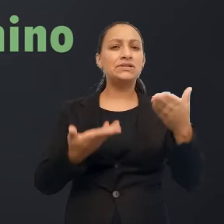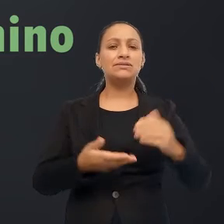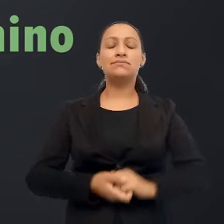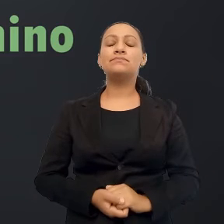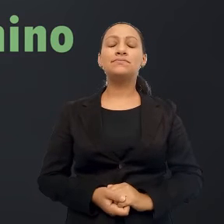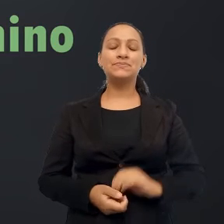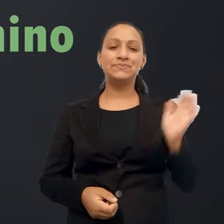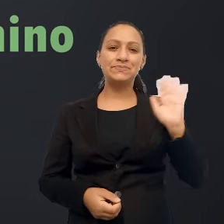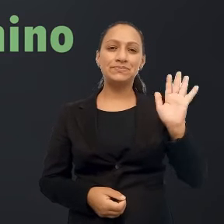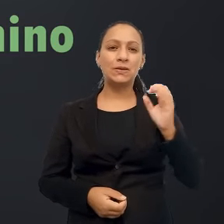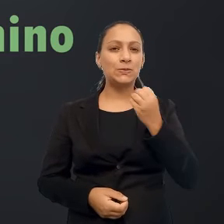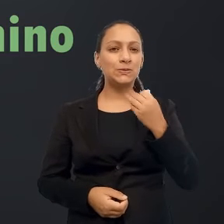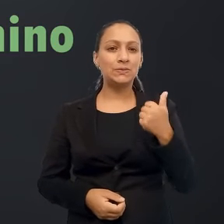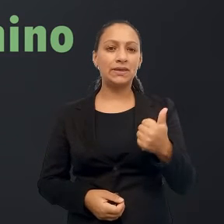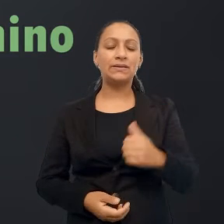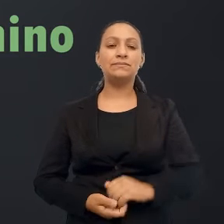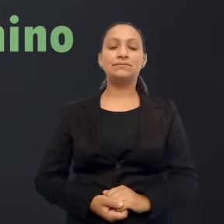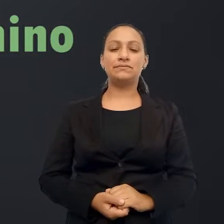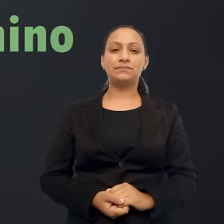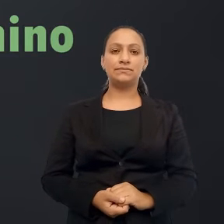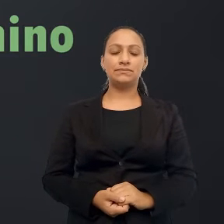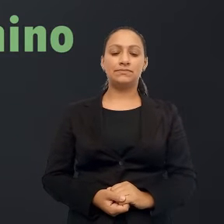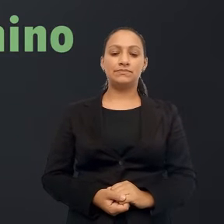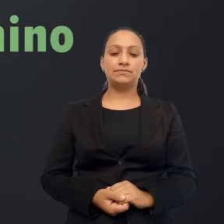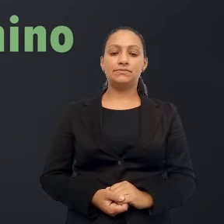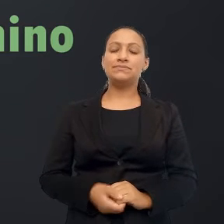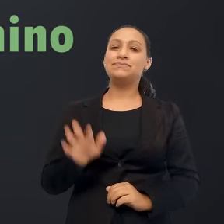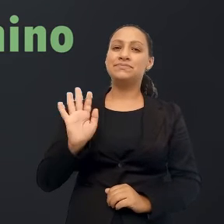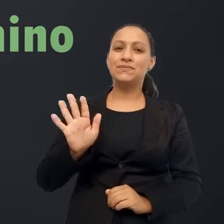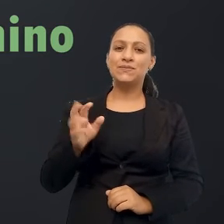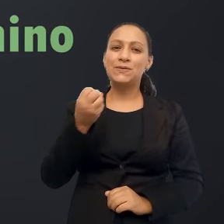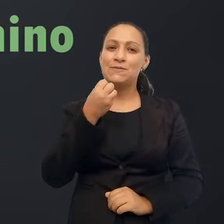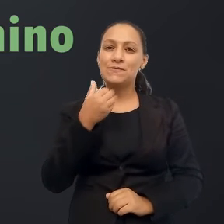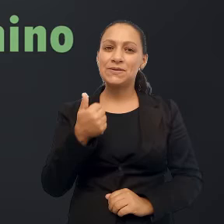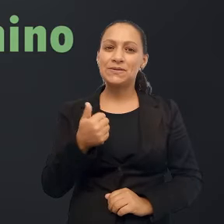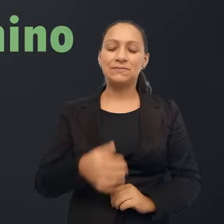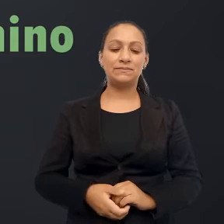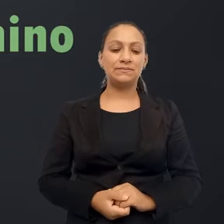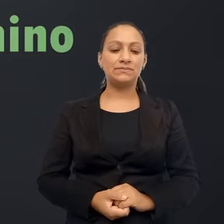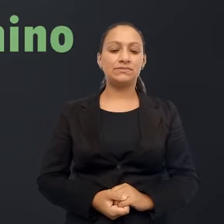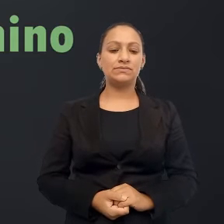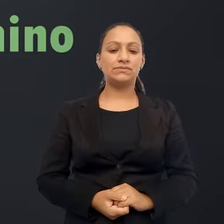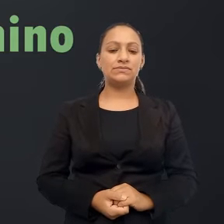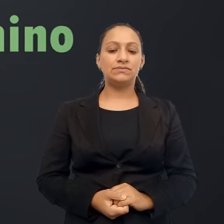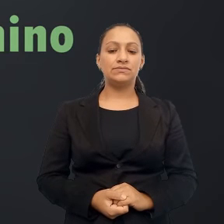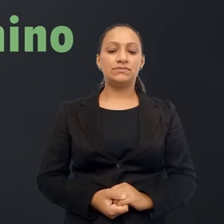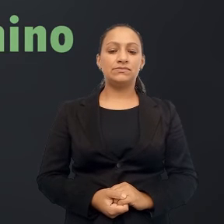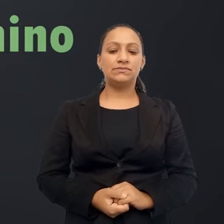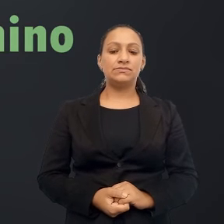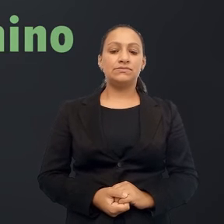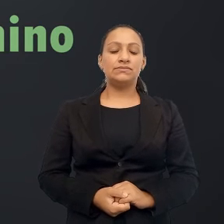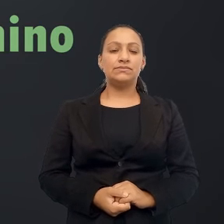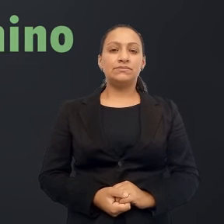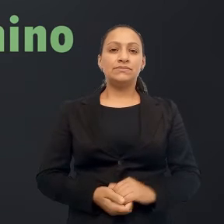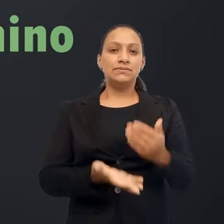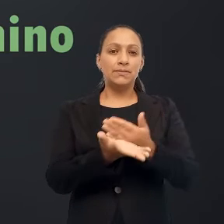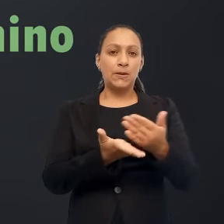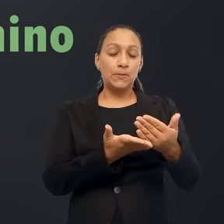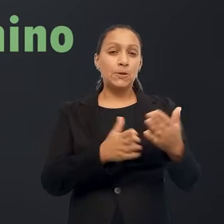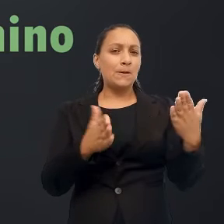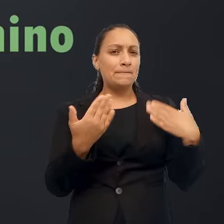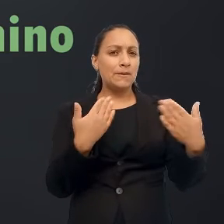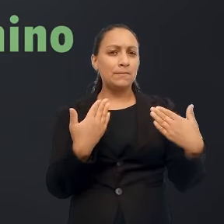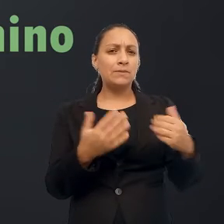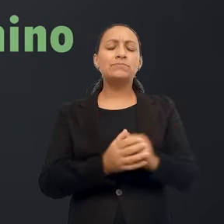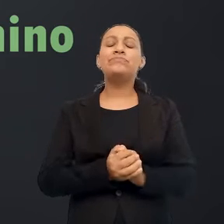Olá, tudo bem? Olá, prazer estar aqui. Para começar nosso bate-papo, explica